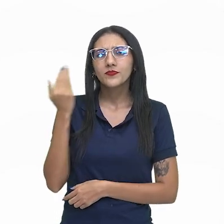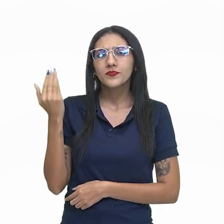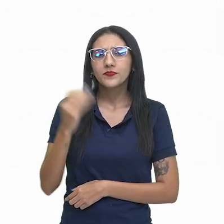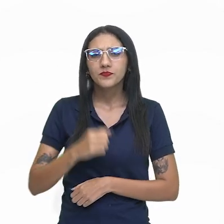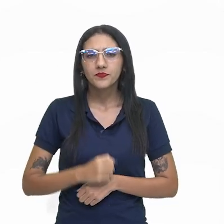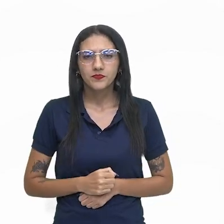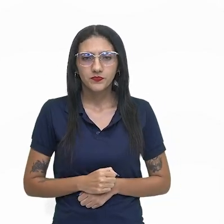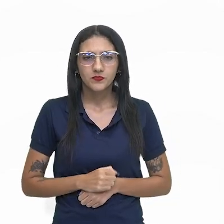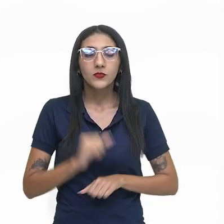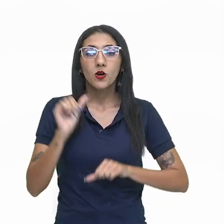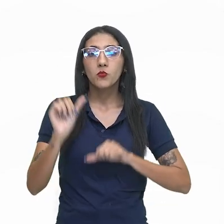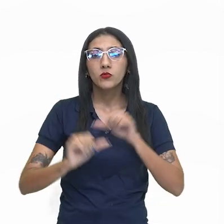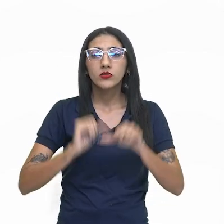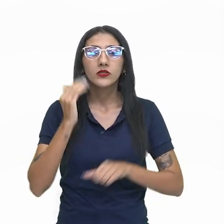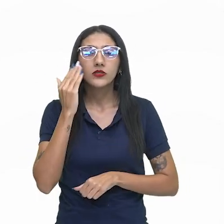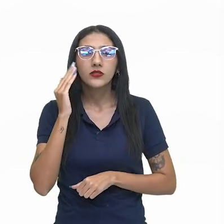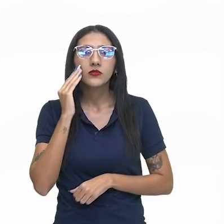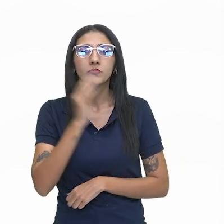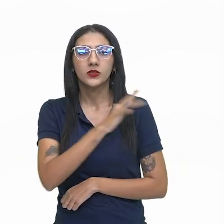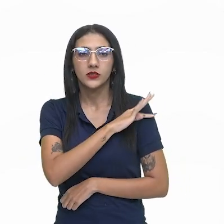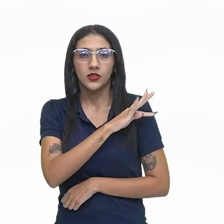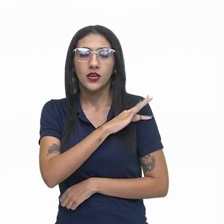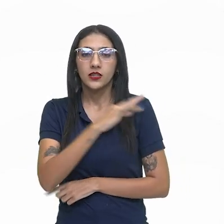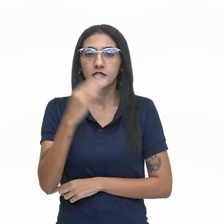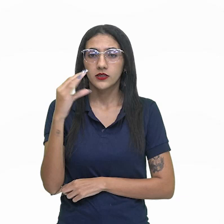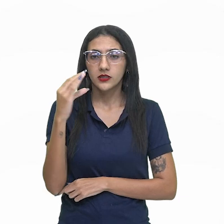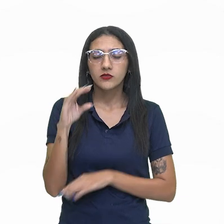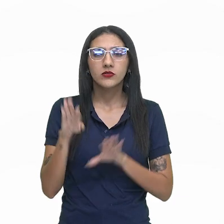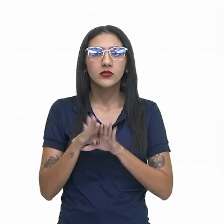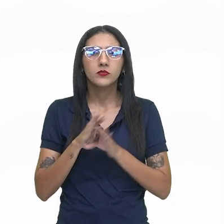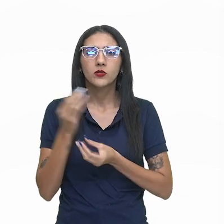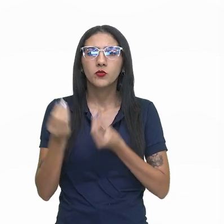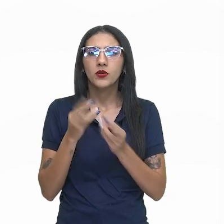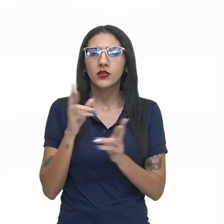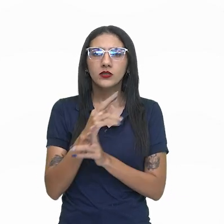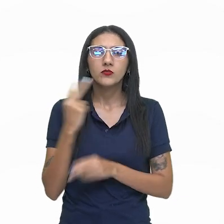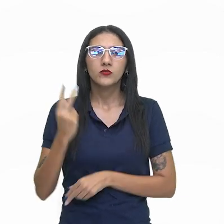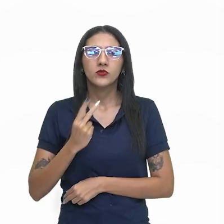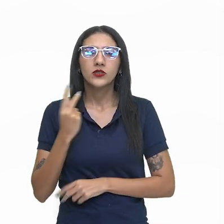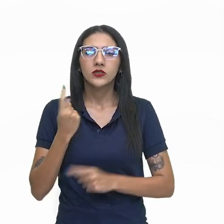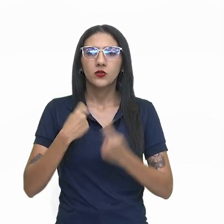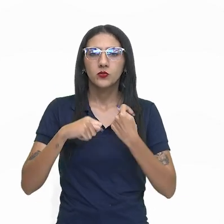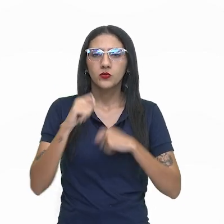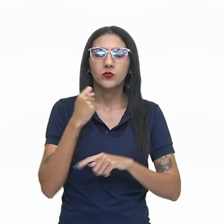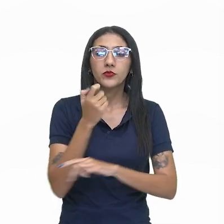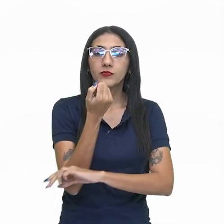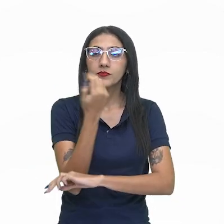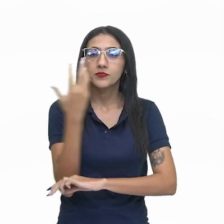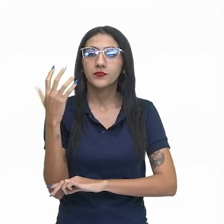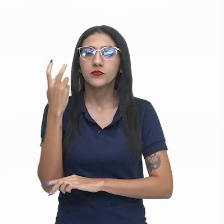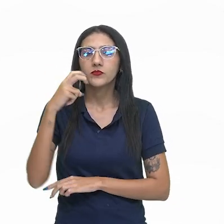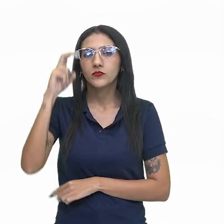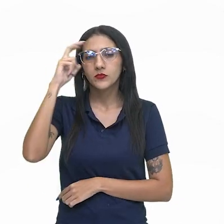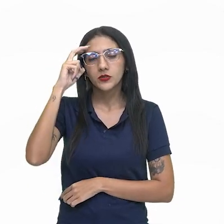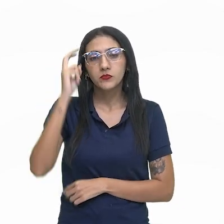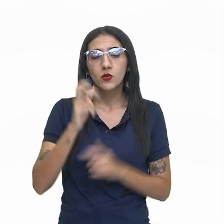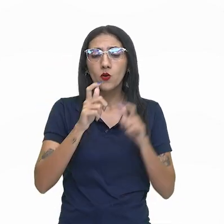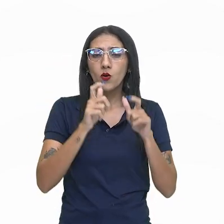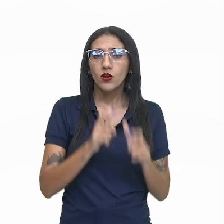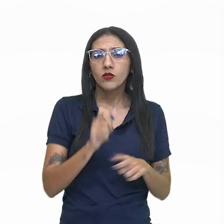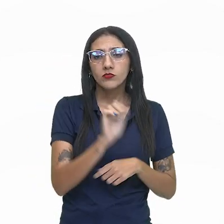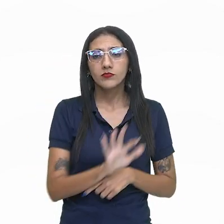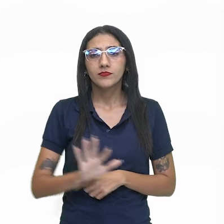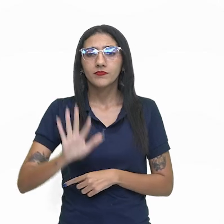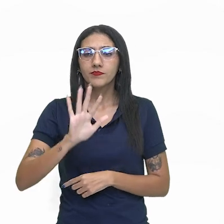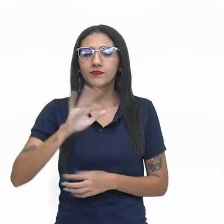transformações técnicas e científicas, bem como dos processos políticos, econômicos, ambientais e culturais nos âmbitos local,